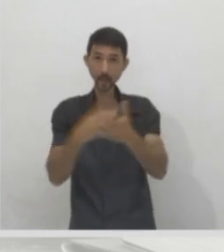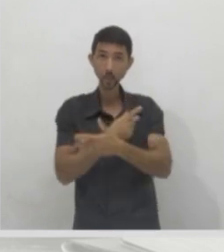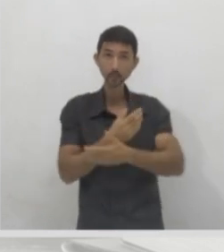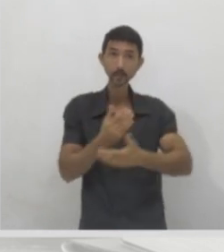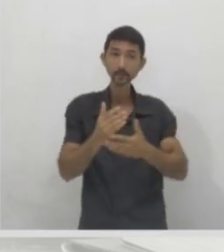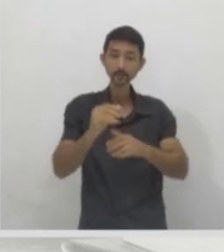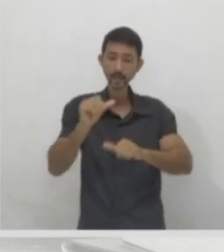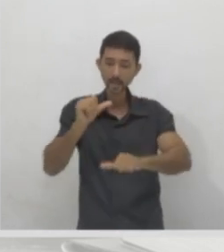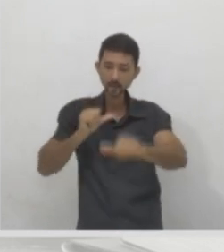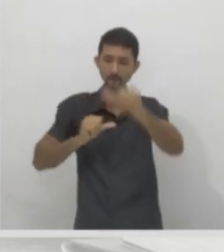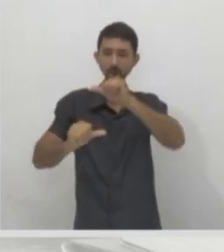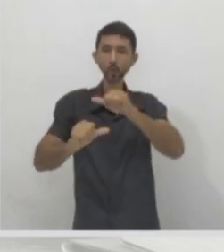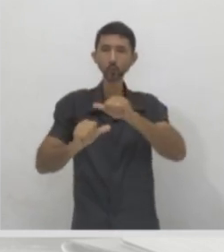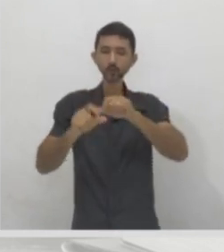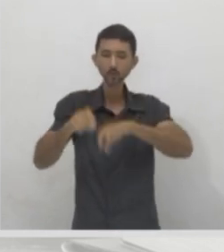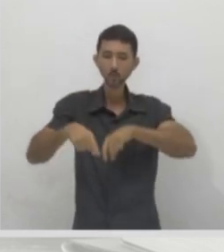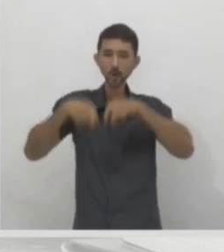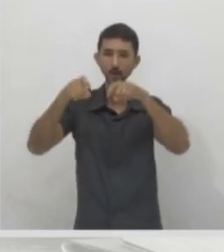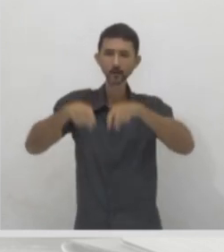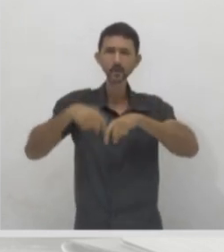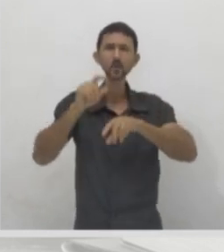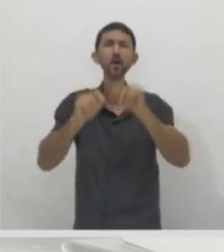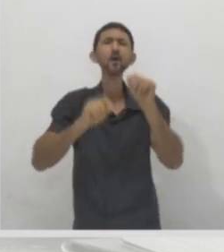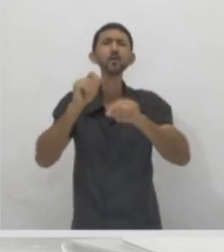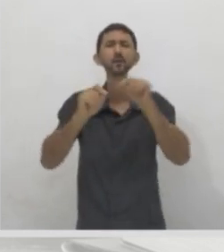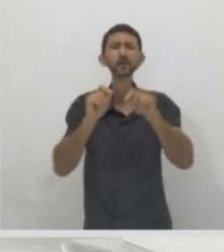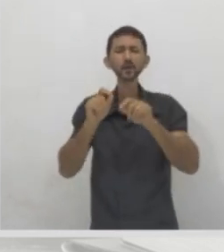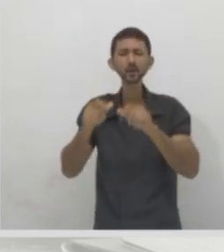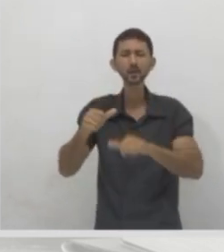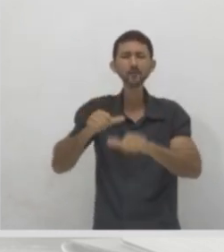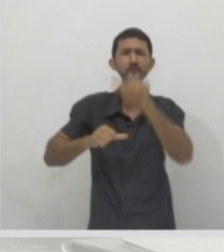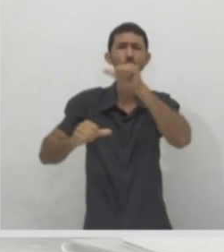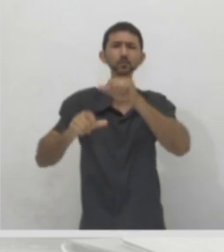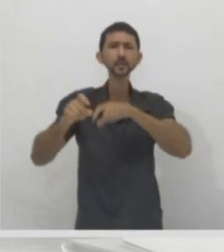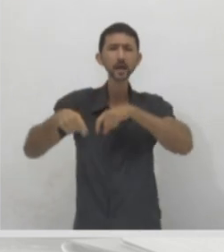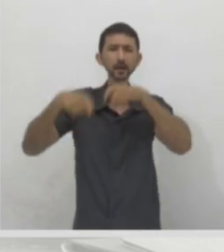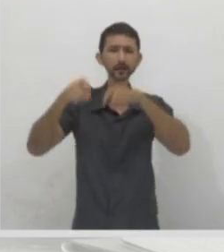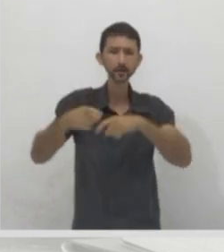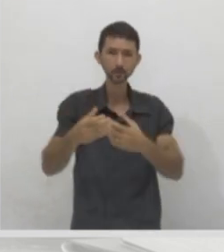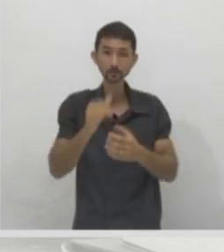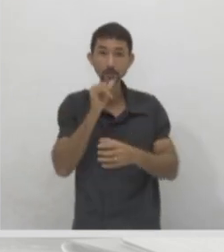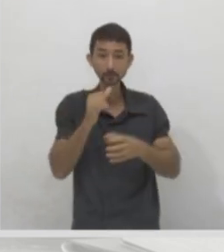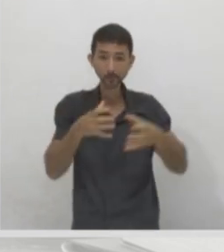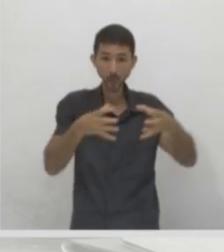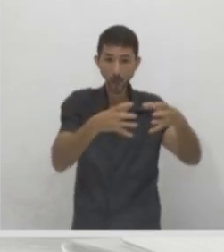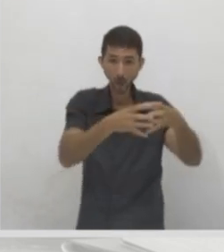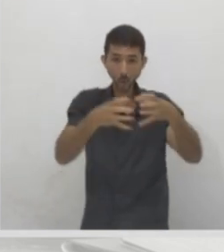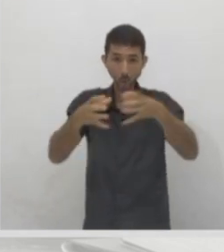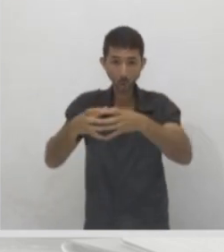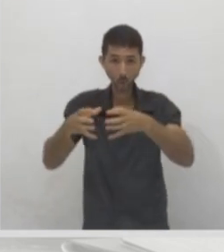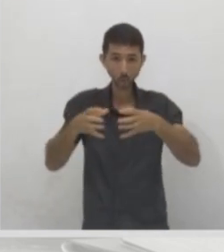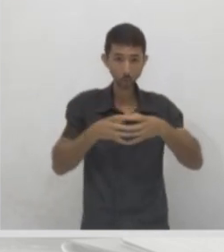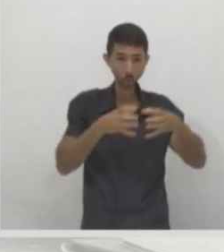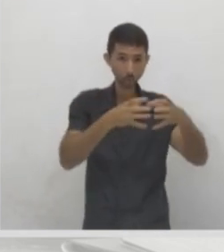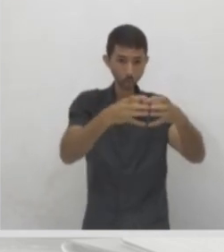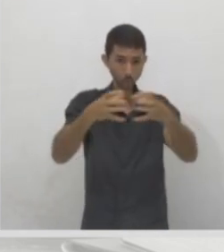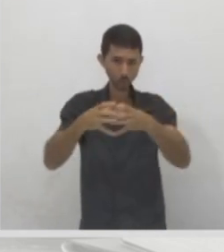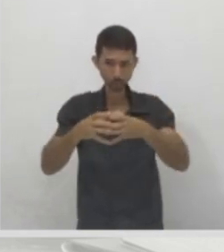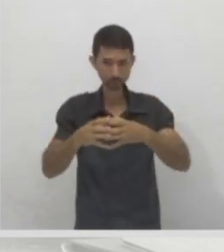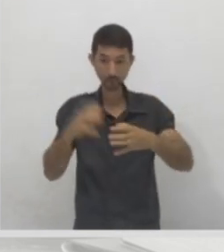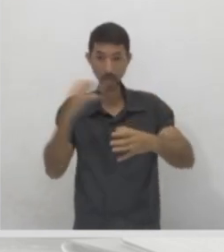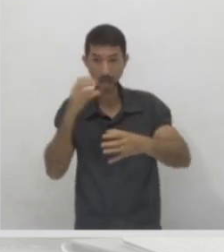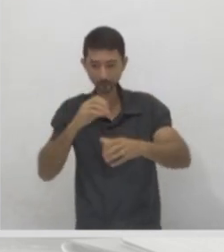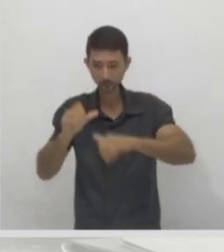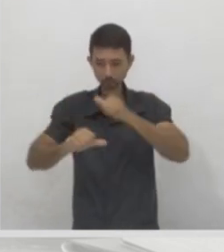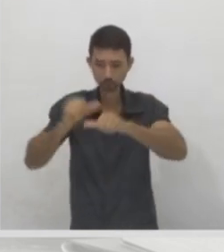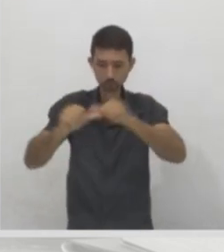de revolução agrícola. O que é revolução agrícola? Alguns grupos vão, né, isso não se deu de uma hora para outra